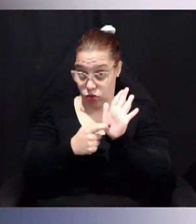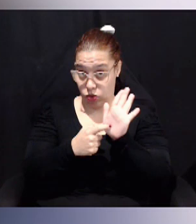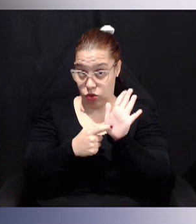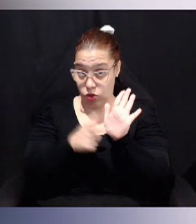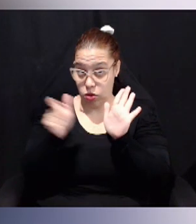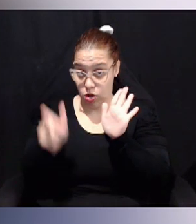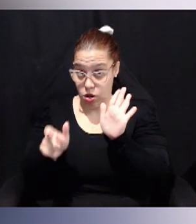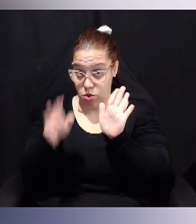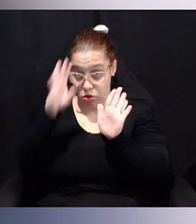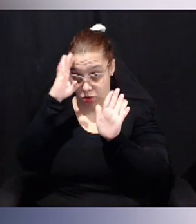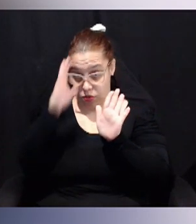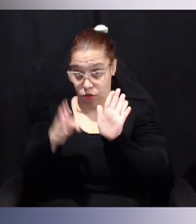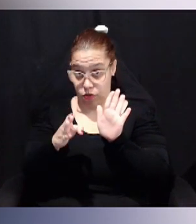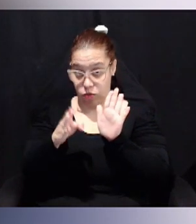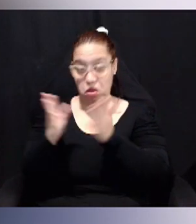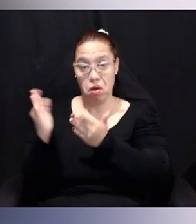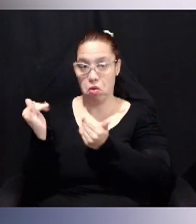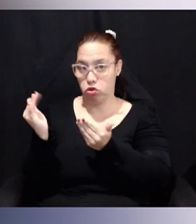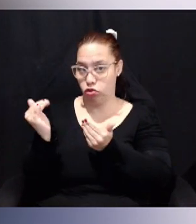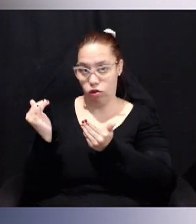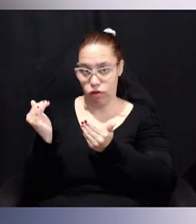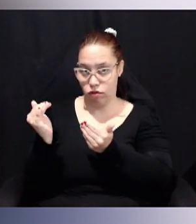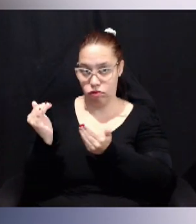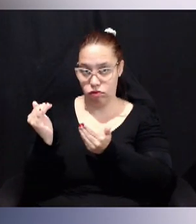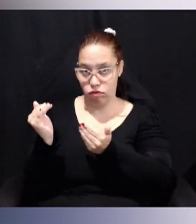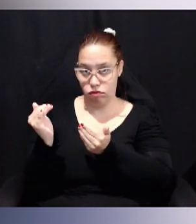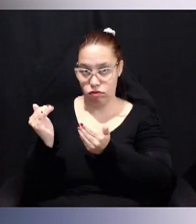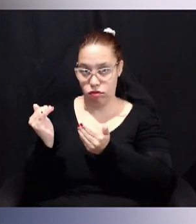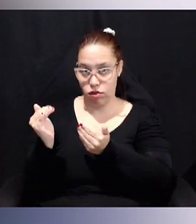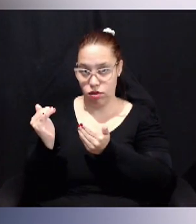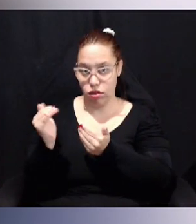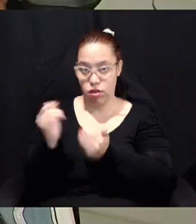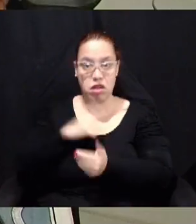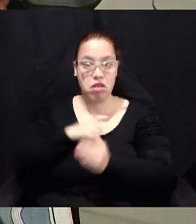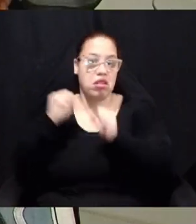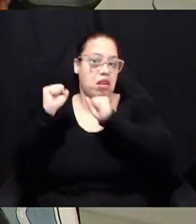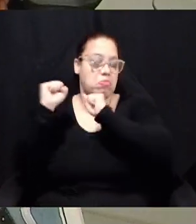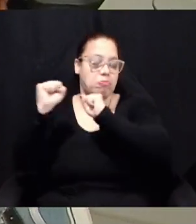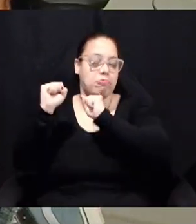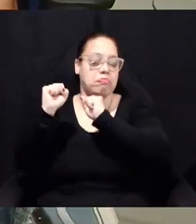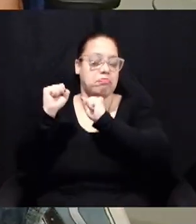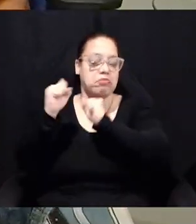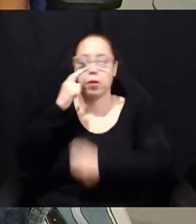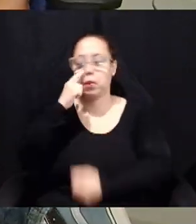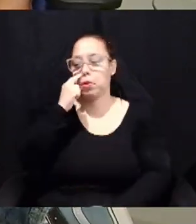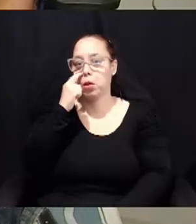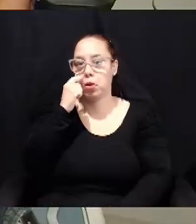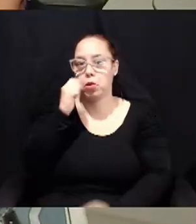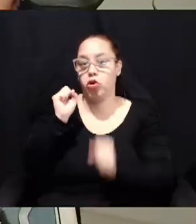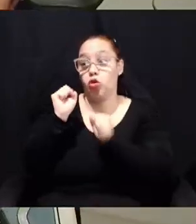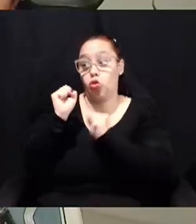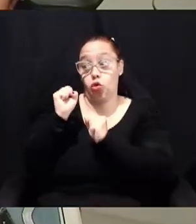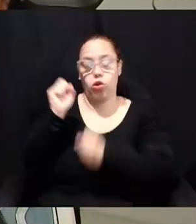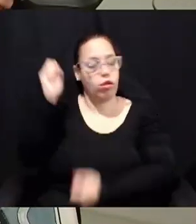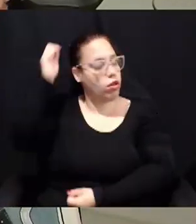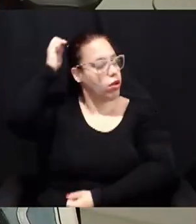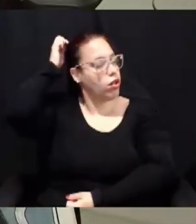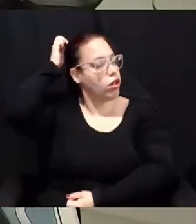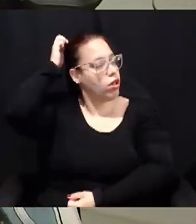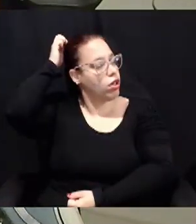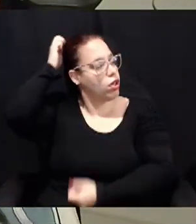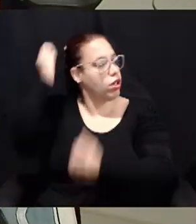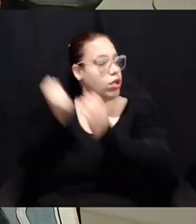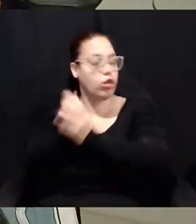é um jovem que ele tem poderes, assim, que a gente chama de superpoderes, né? Que ele cria as coisas com o spray dele e